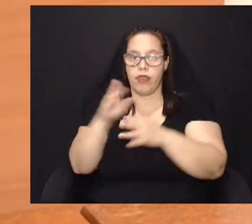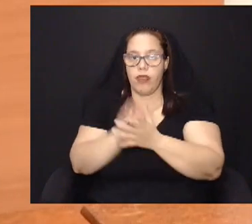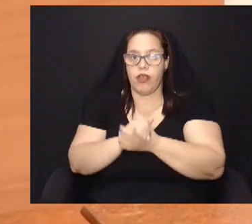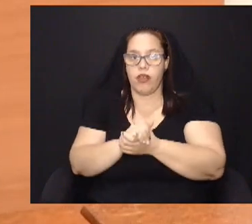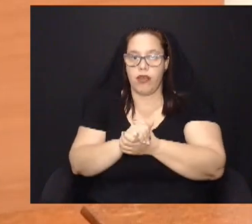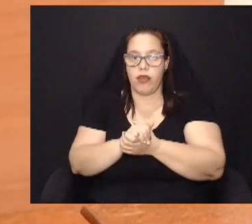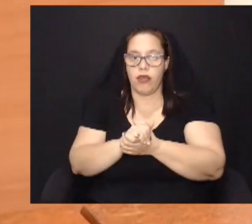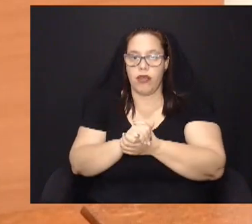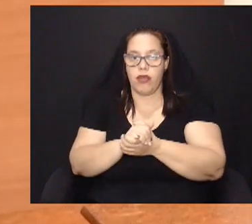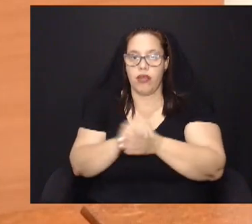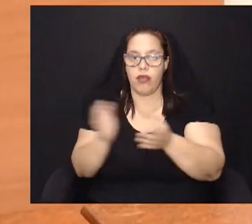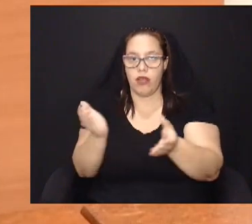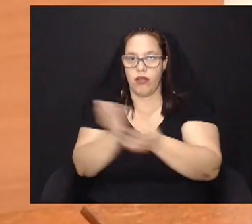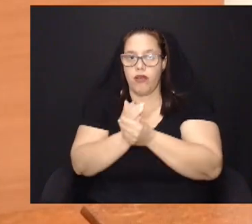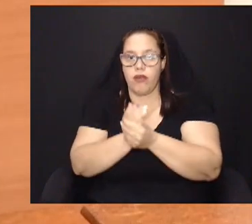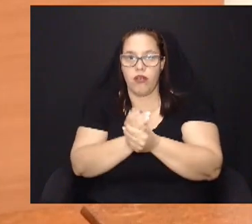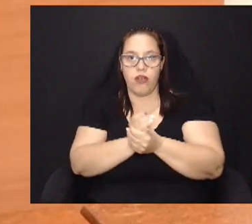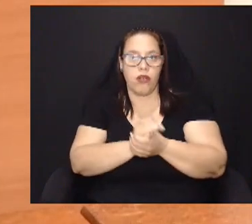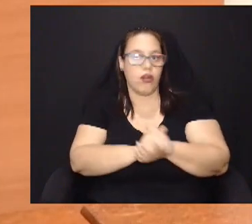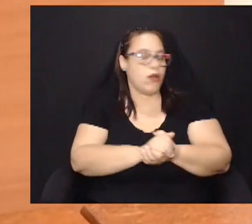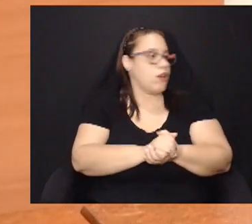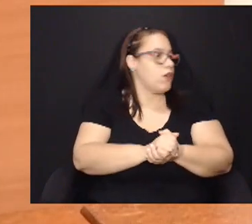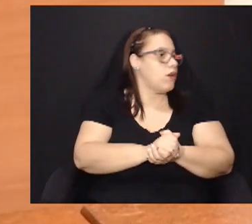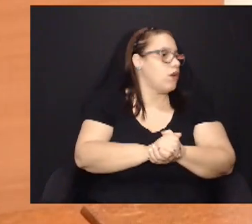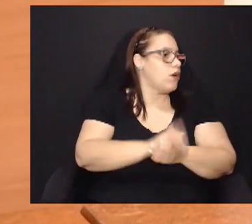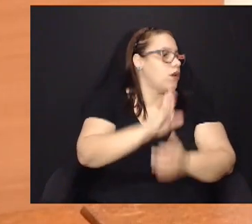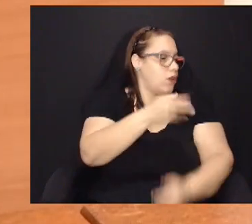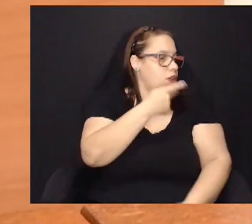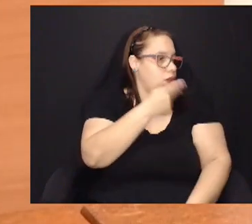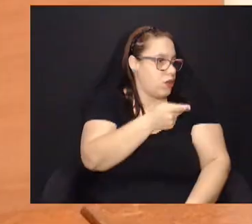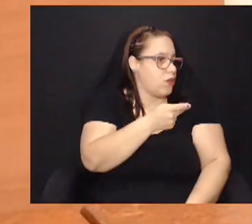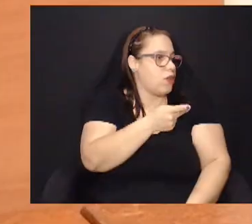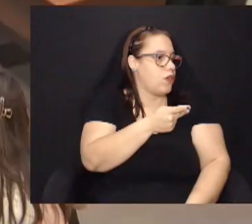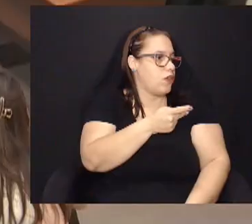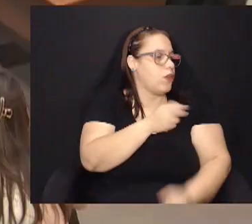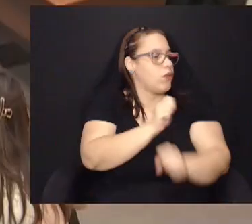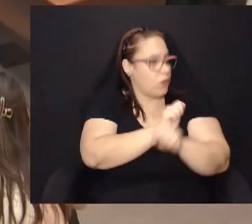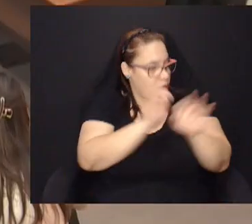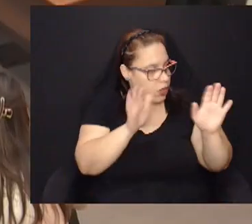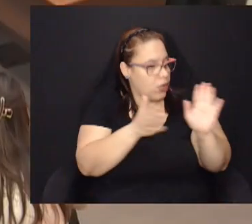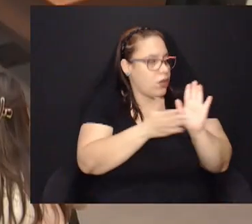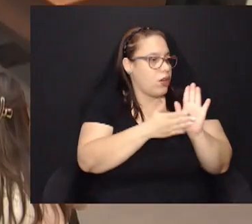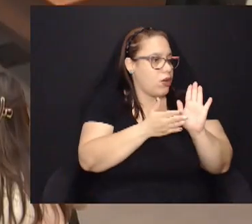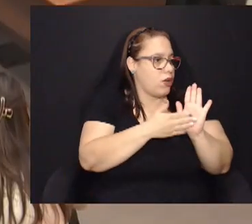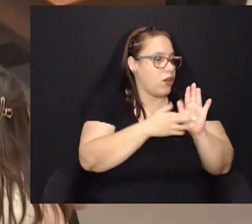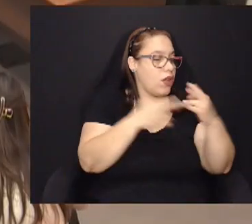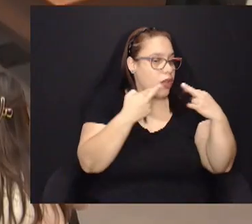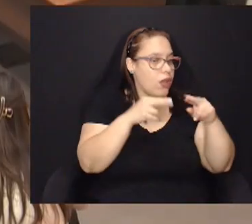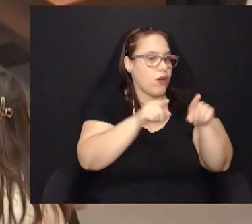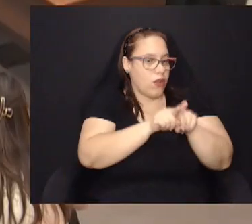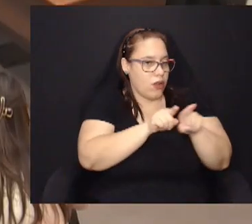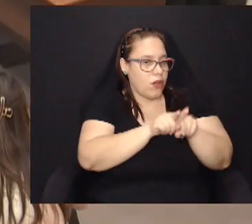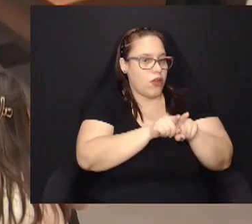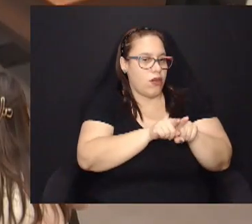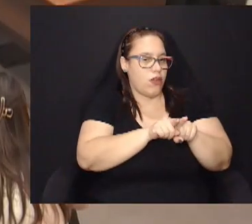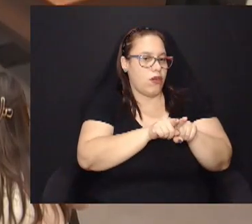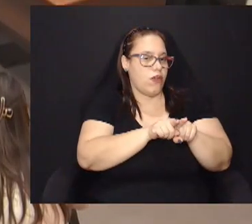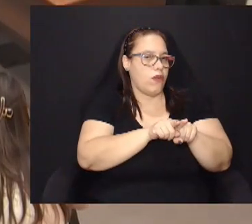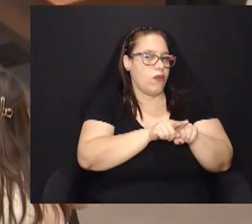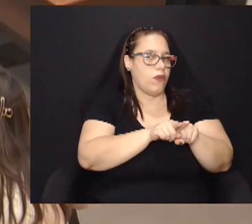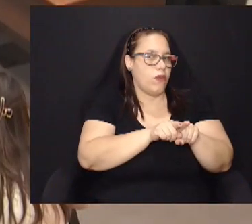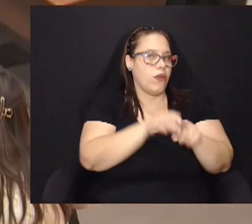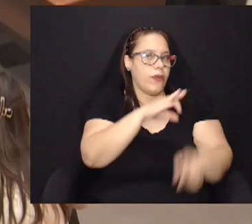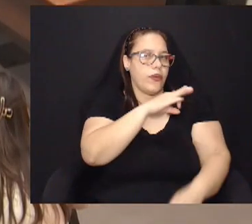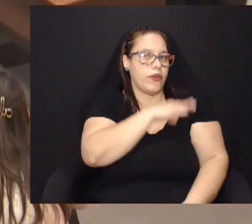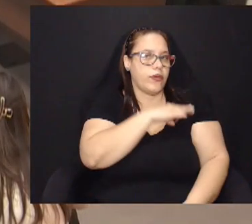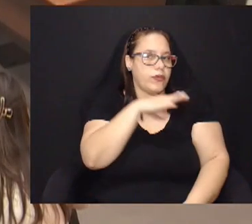consta no processo. E aí, você já falou, mas para realmente deixar claro, o pessoal quer uma reclamação também disso, né, de que a Guarda